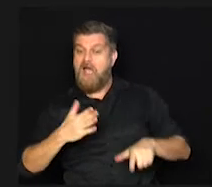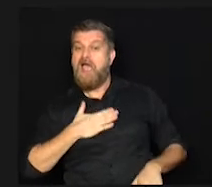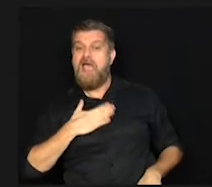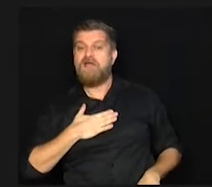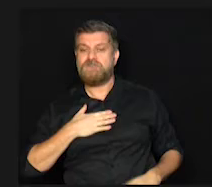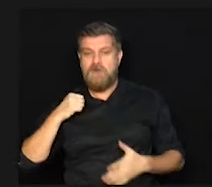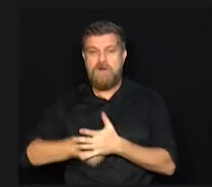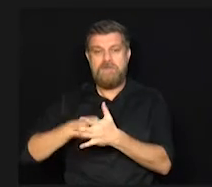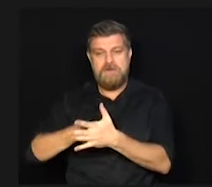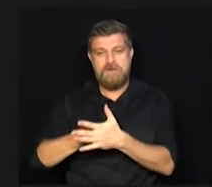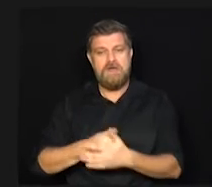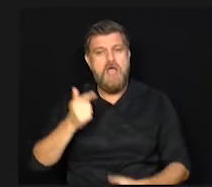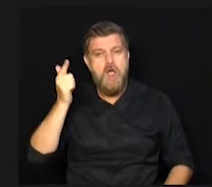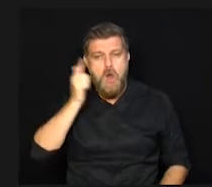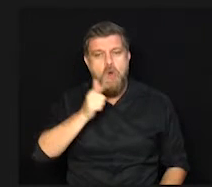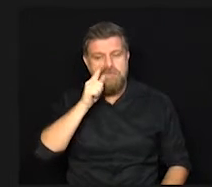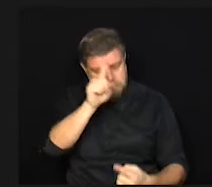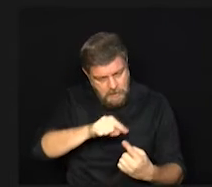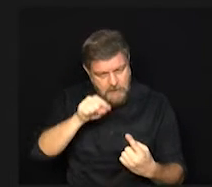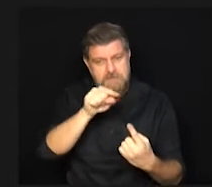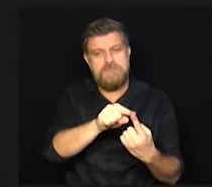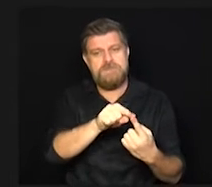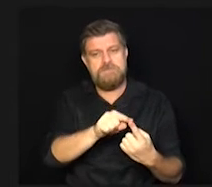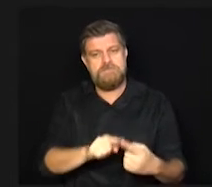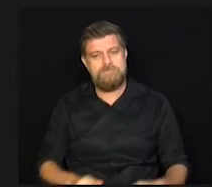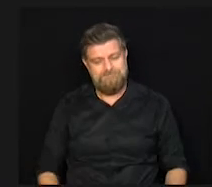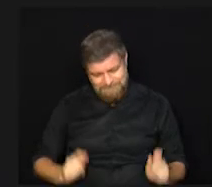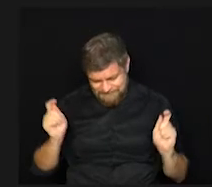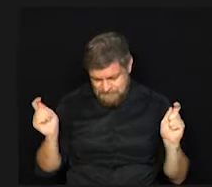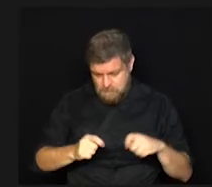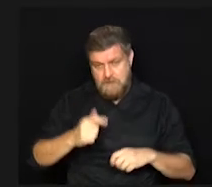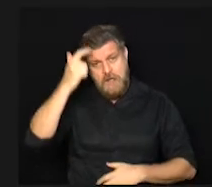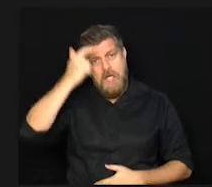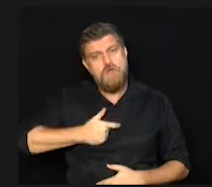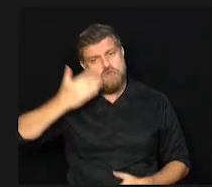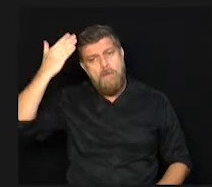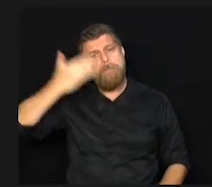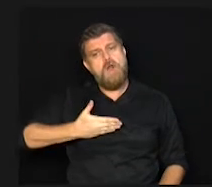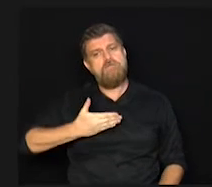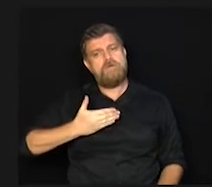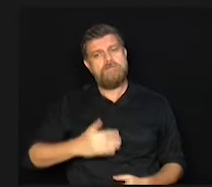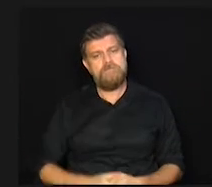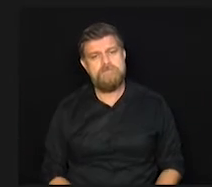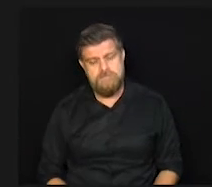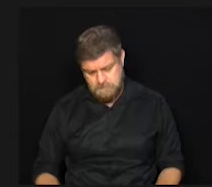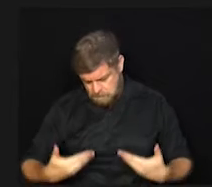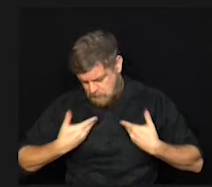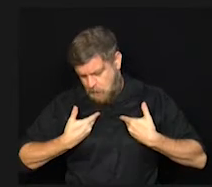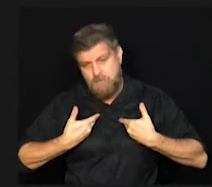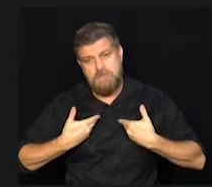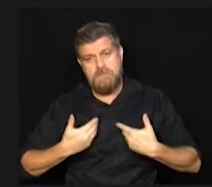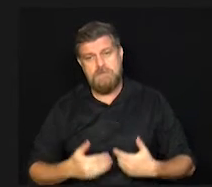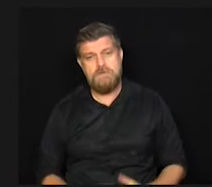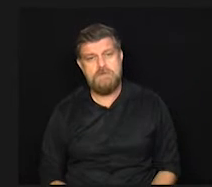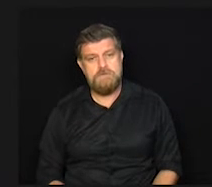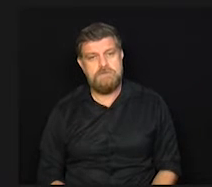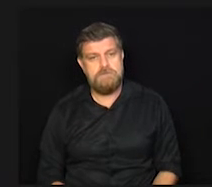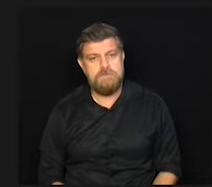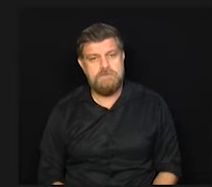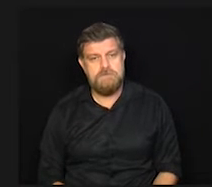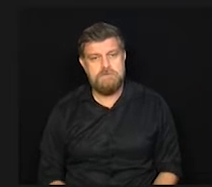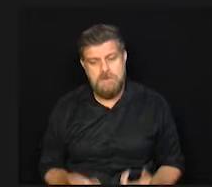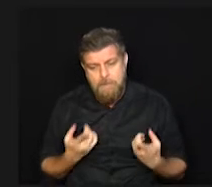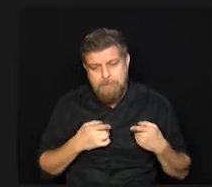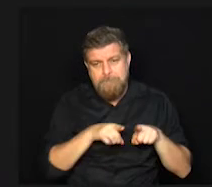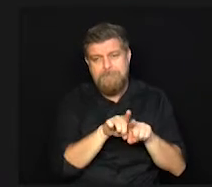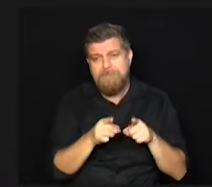ela chega lá nos seus objetivos, ela alcança, né? E eu sou prova disso, né? E são parcerias como essa,